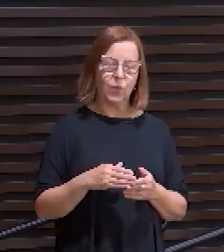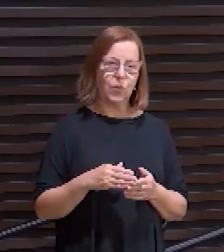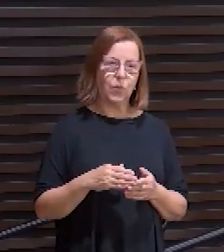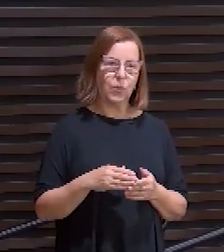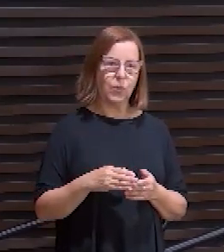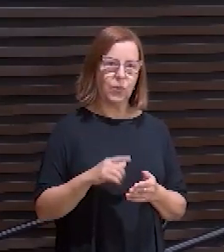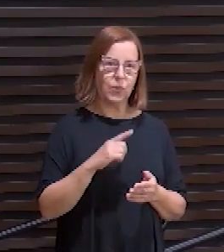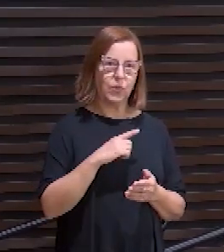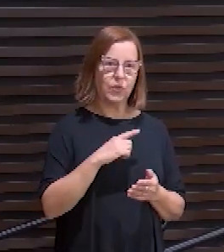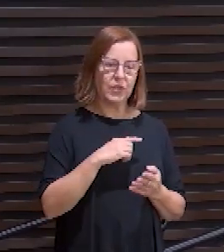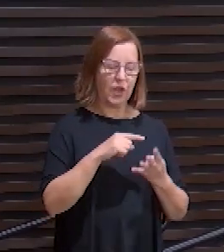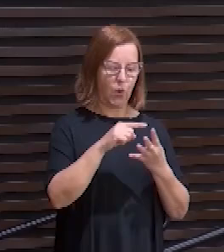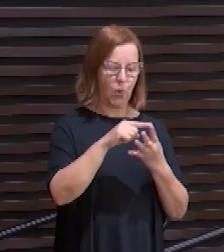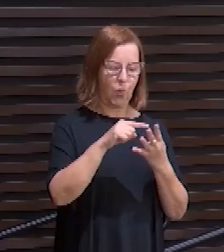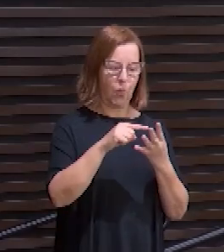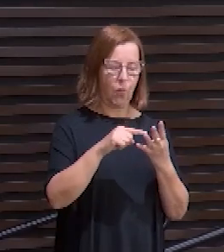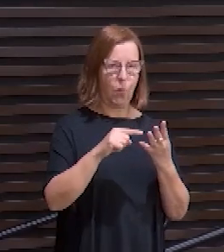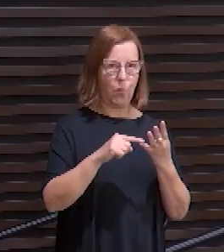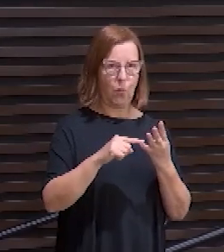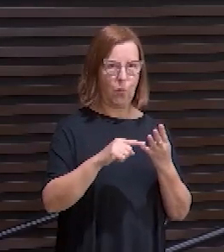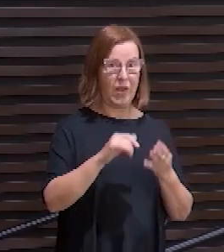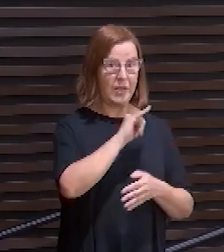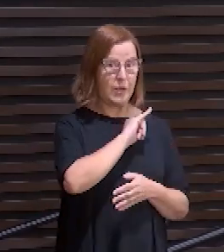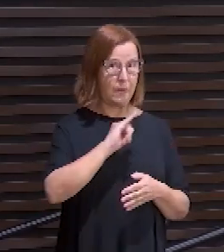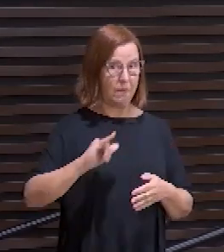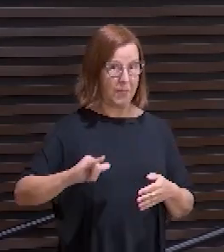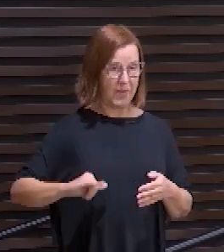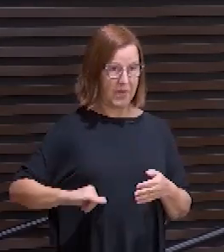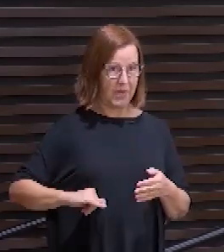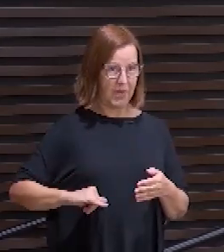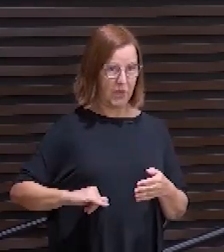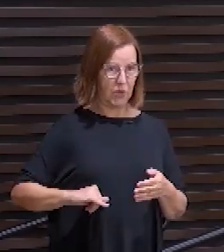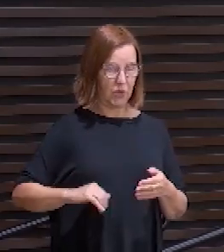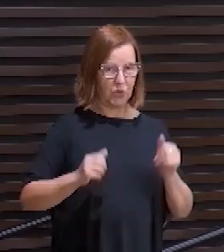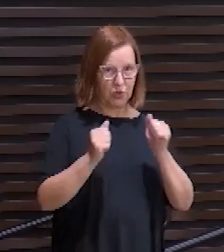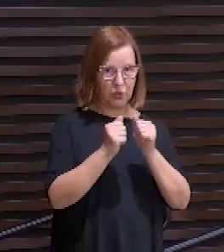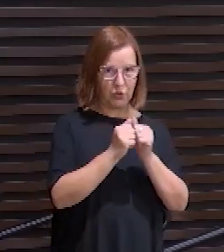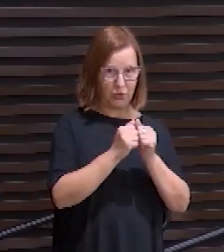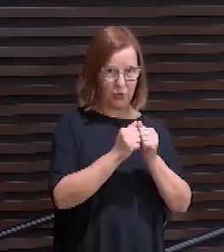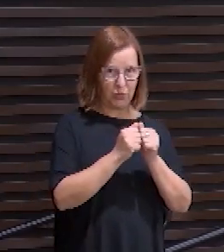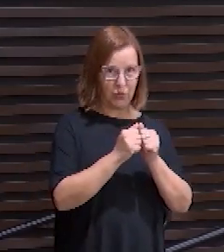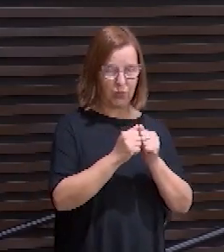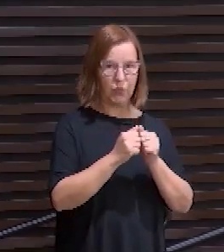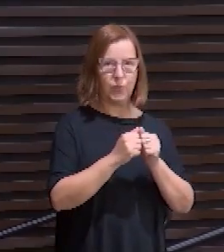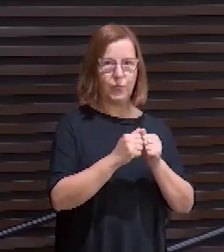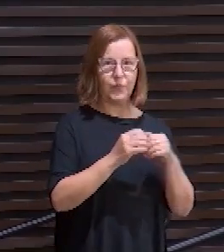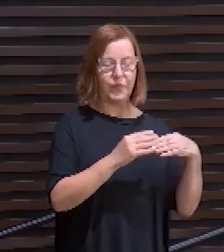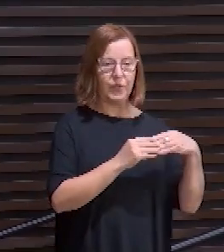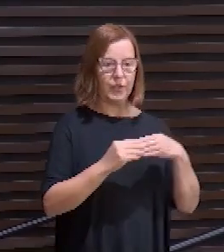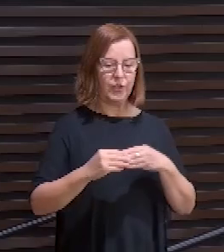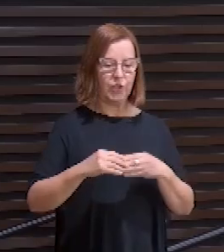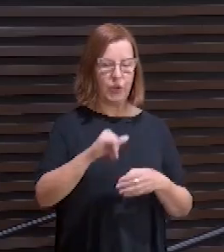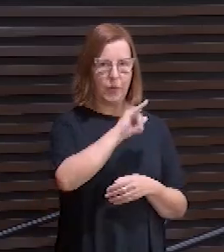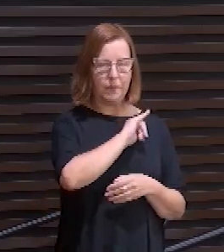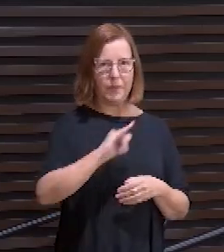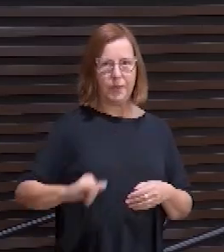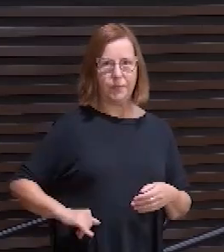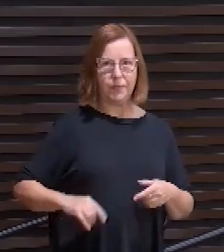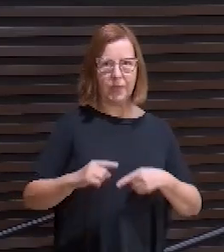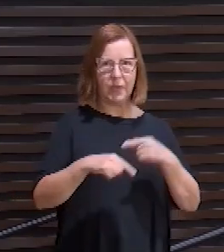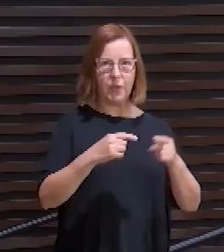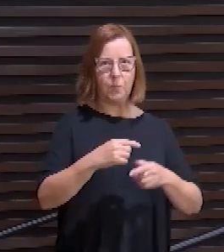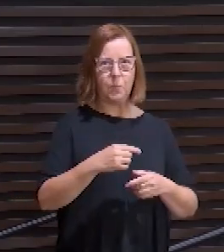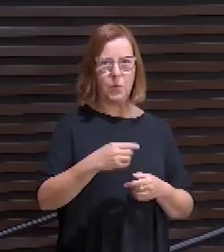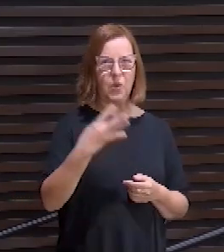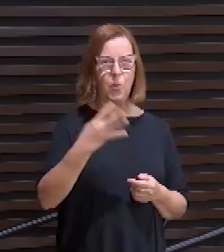as 4 cabeças. E por fim ele menciona um 4º animal, que de tão terrível ele